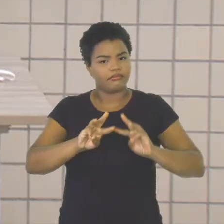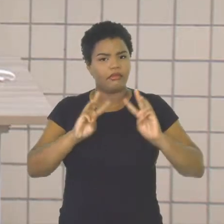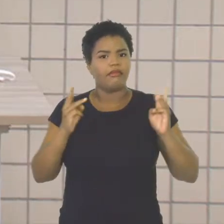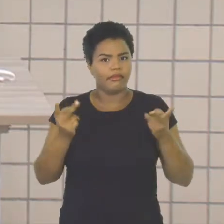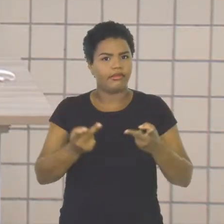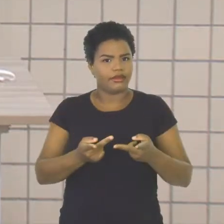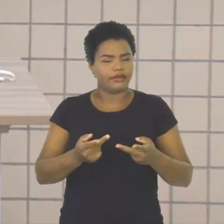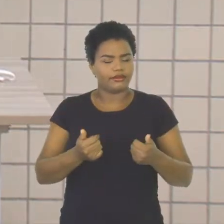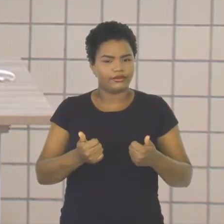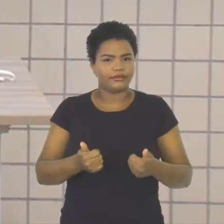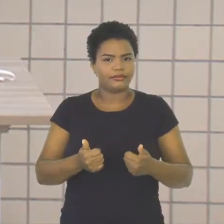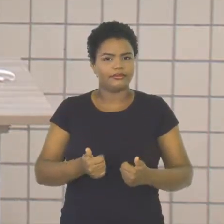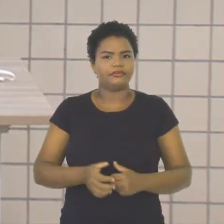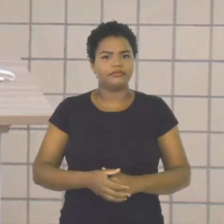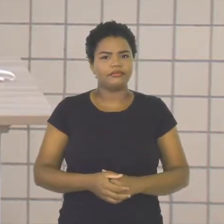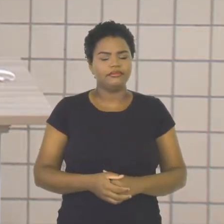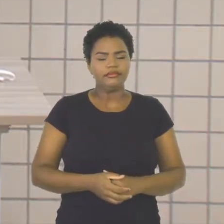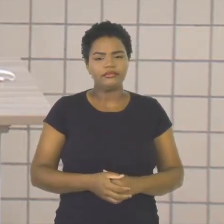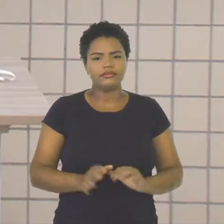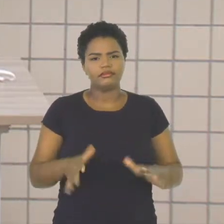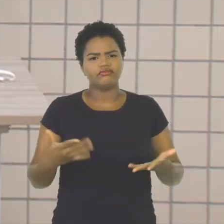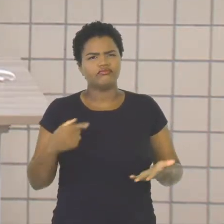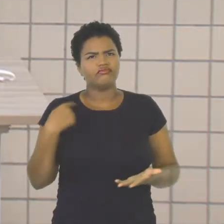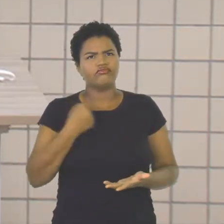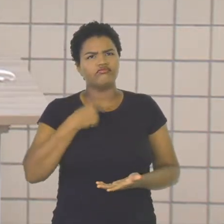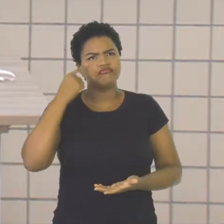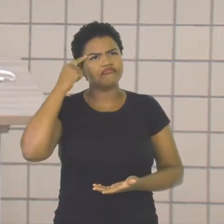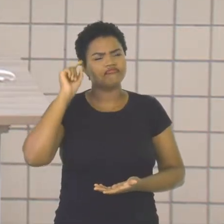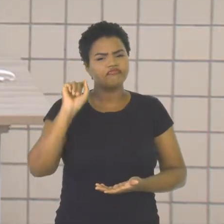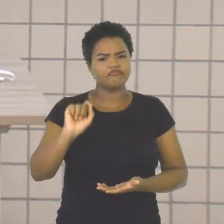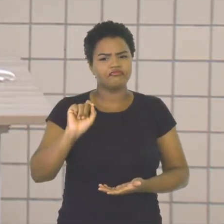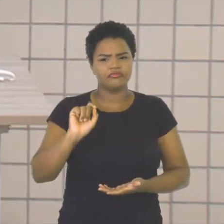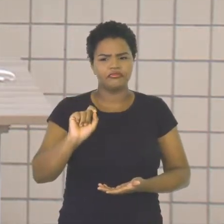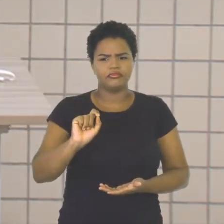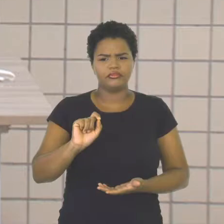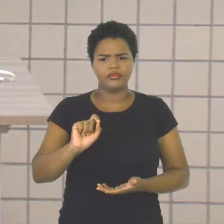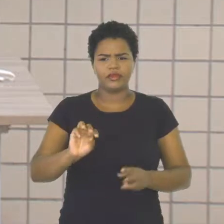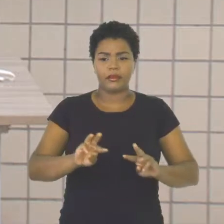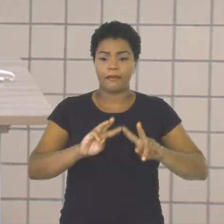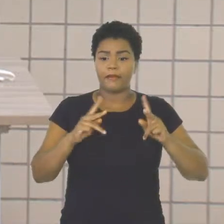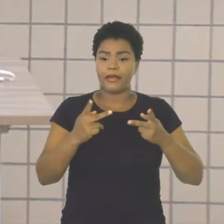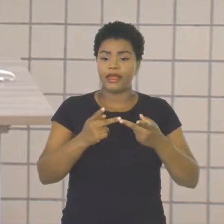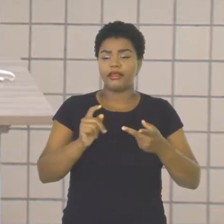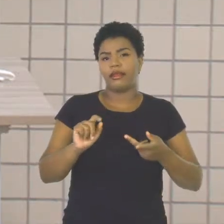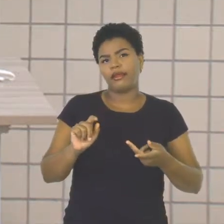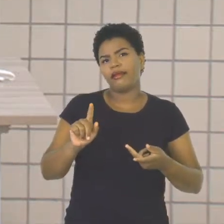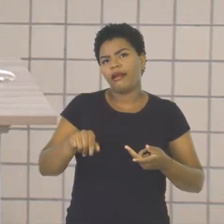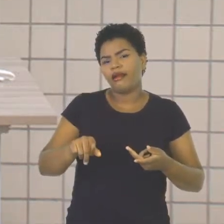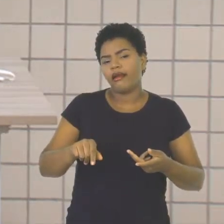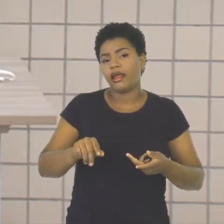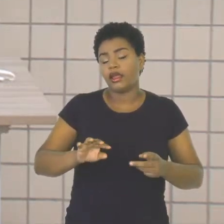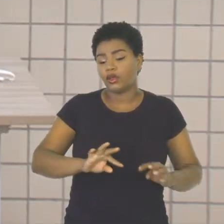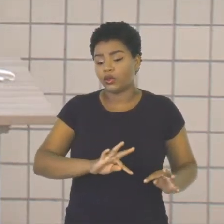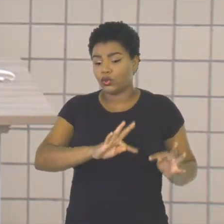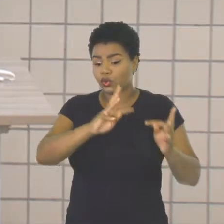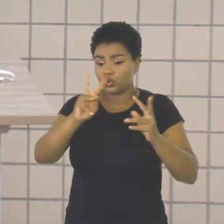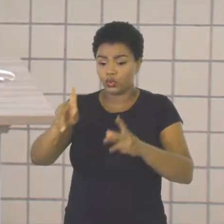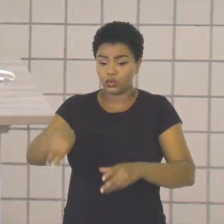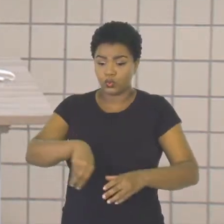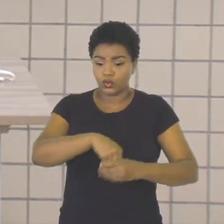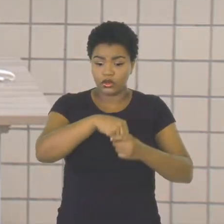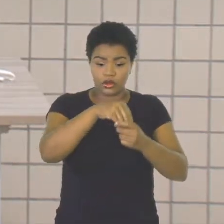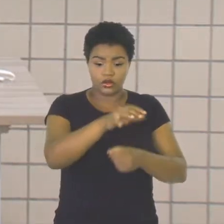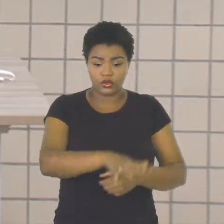matéria, tá? Então, o que a gente pensa? Que a matéria nada mais é que tudo que ocupa